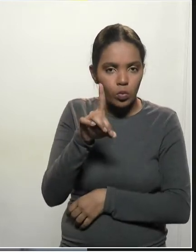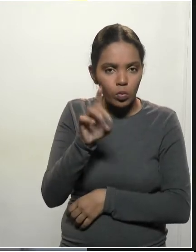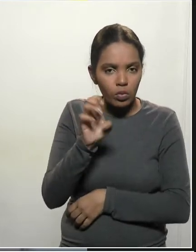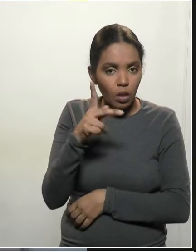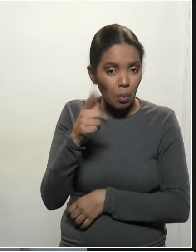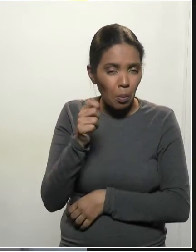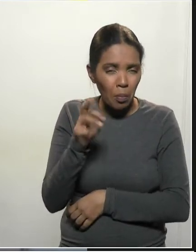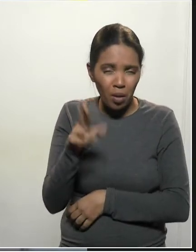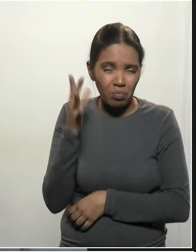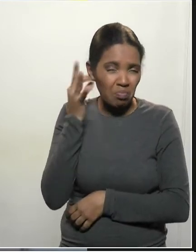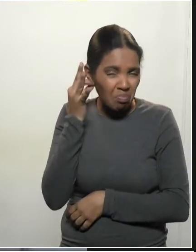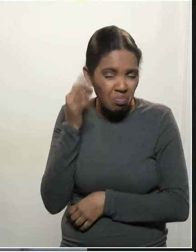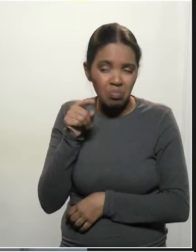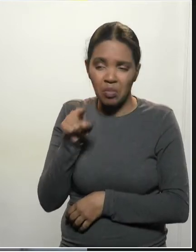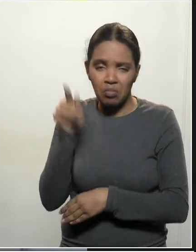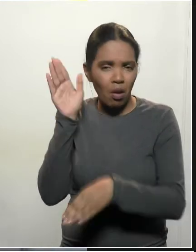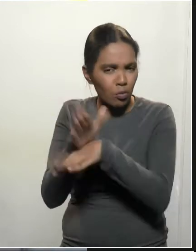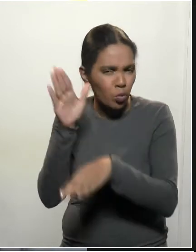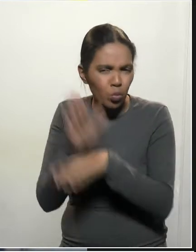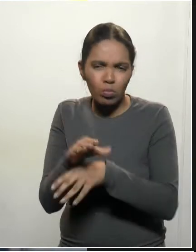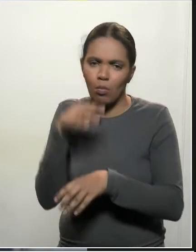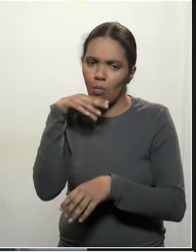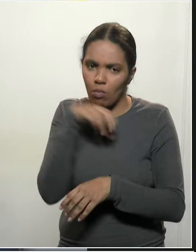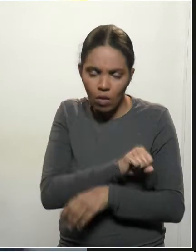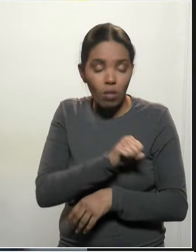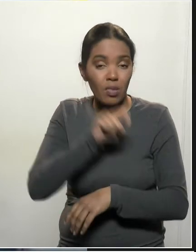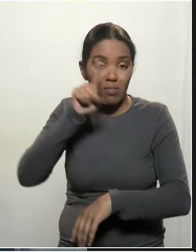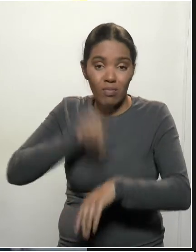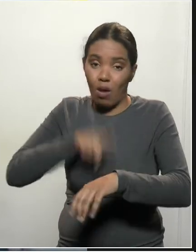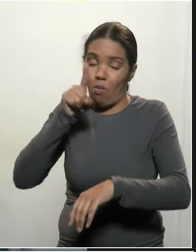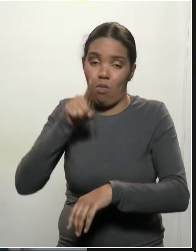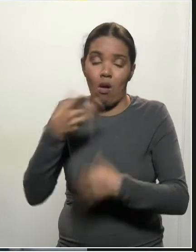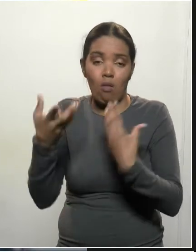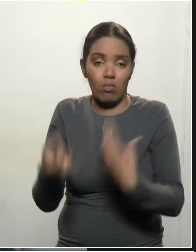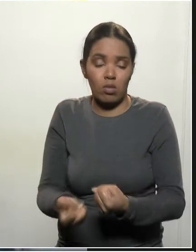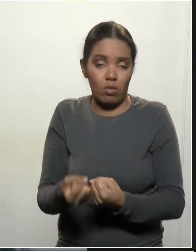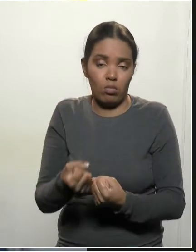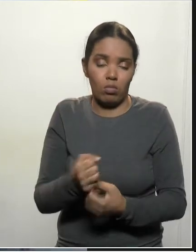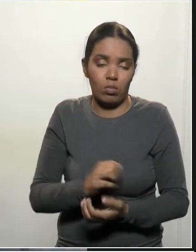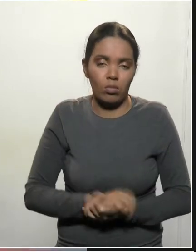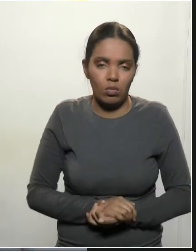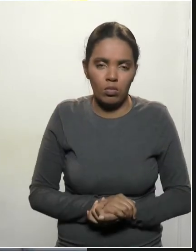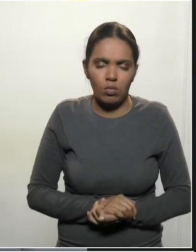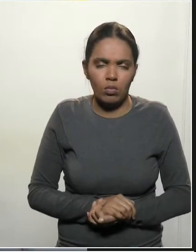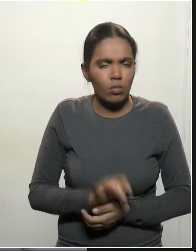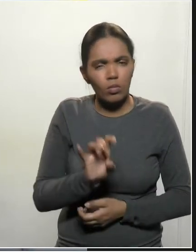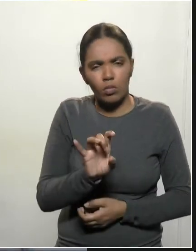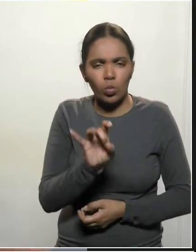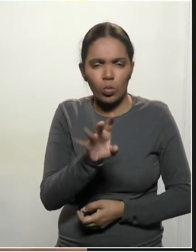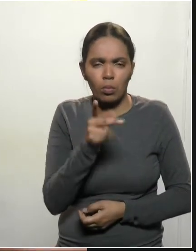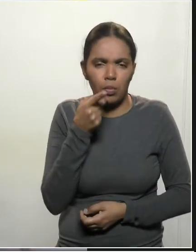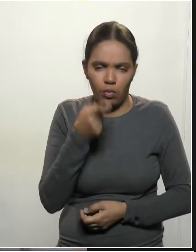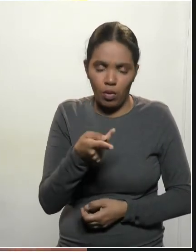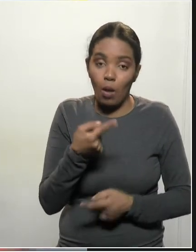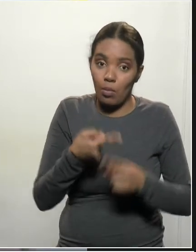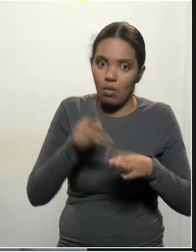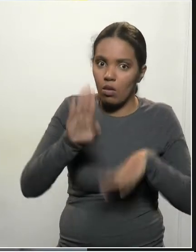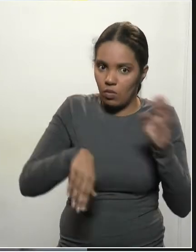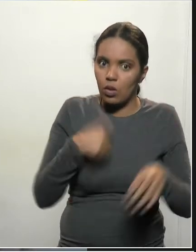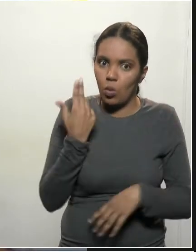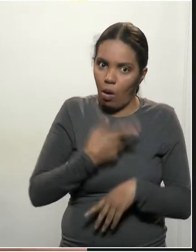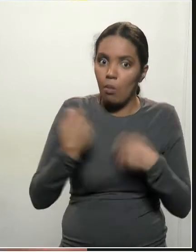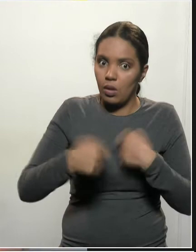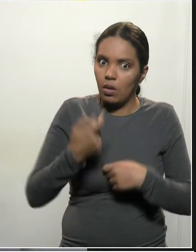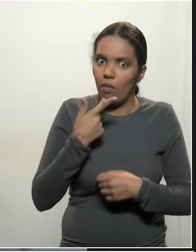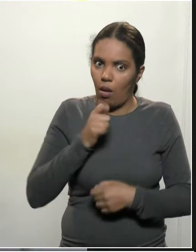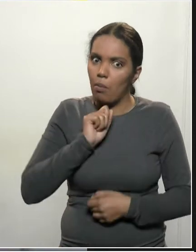exemplo realmente de solicitude e presteza e a rapidez com que eles nos atenderam. Então é só para fazer esse registro, que quando é para criticar, quando é